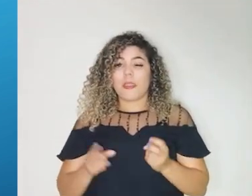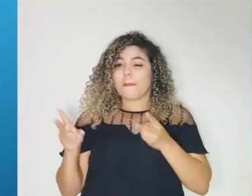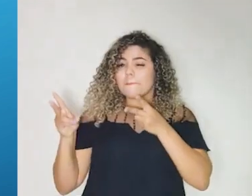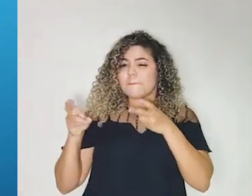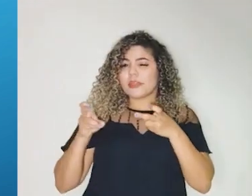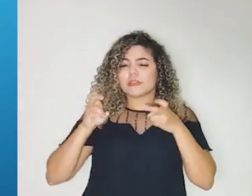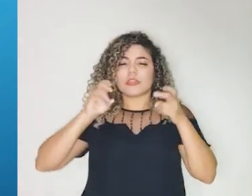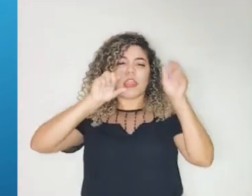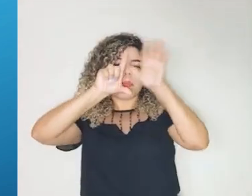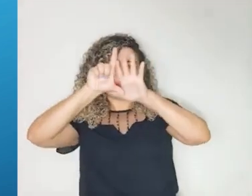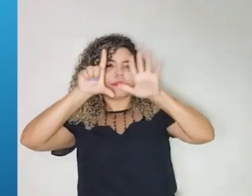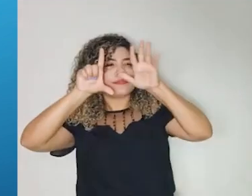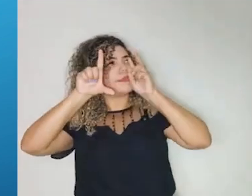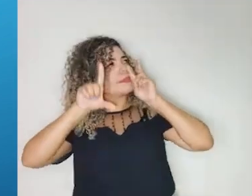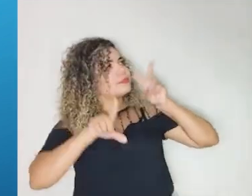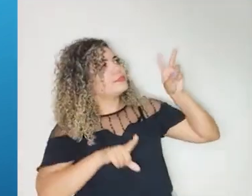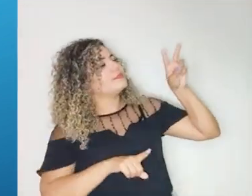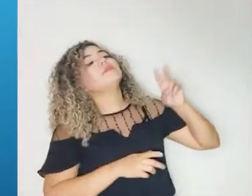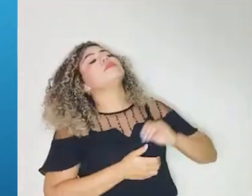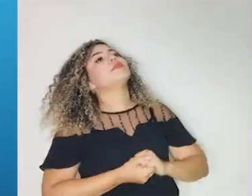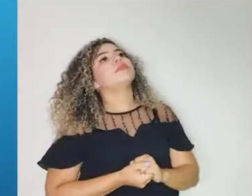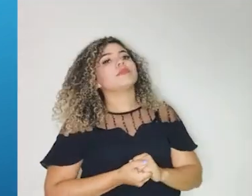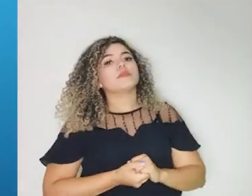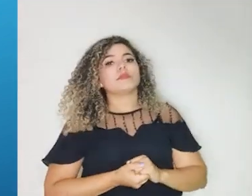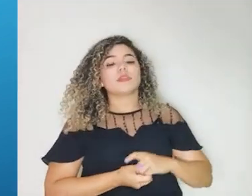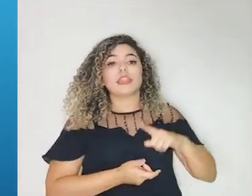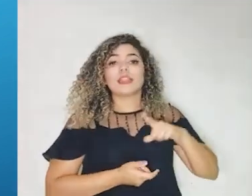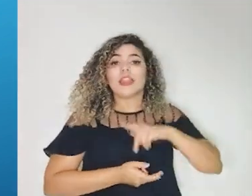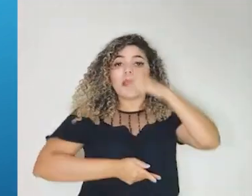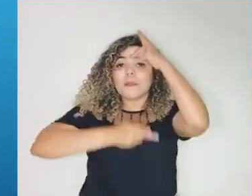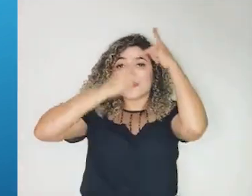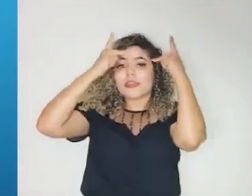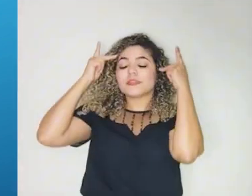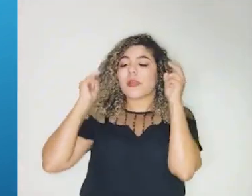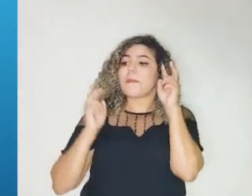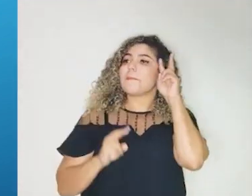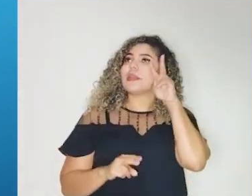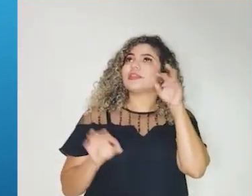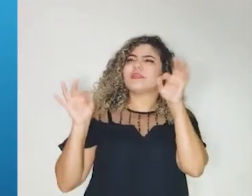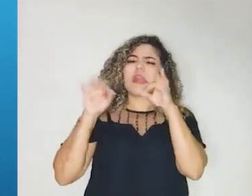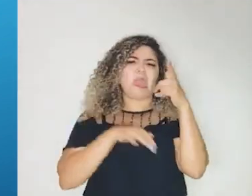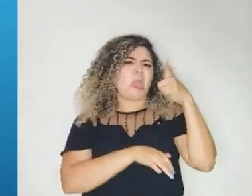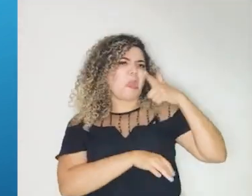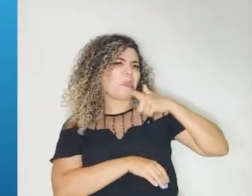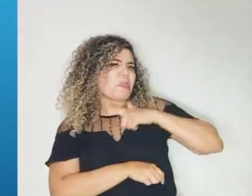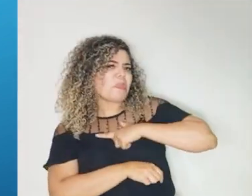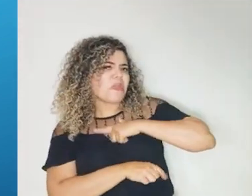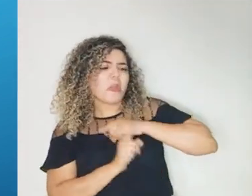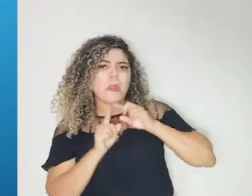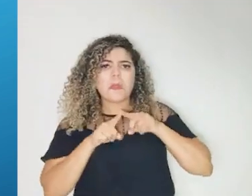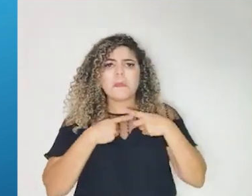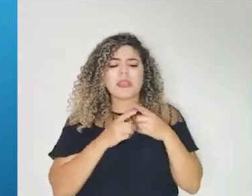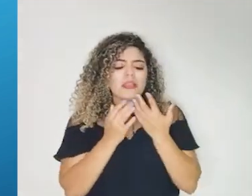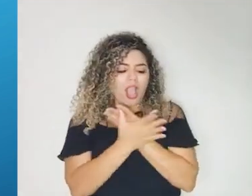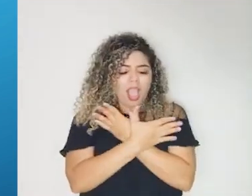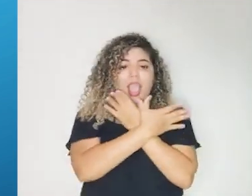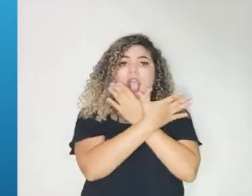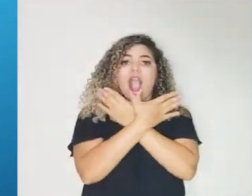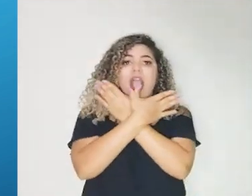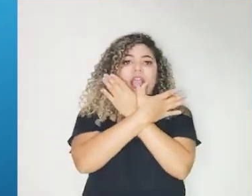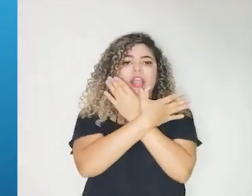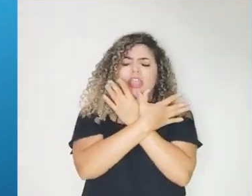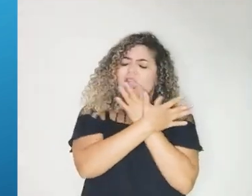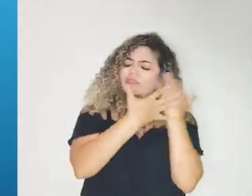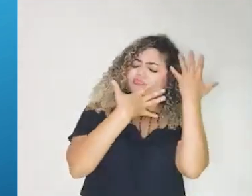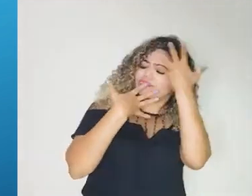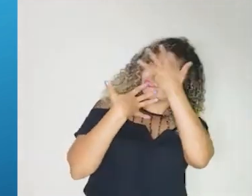Observe a imagem ao lado. Aqui nós temos, muita gente acha que os insetos são feios. Mas olha as borboletas. Tem